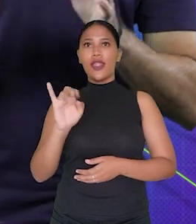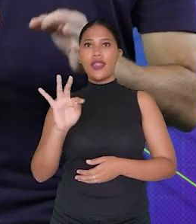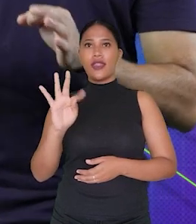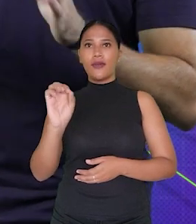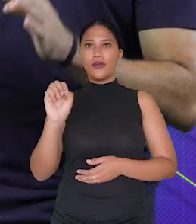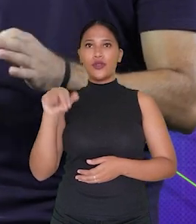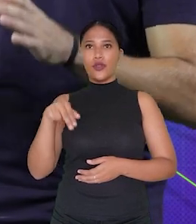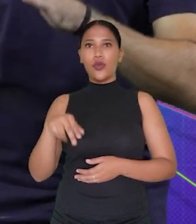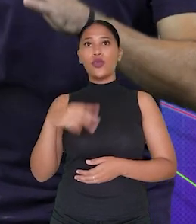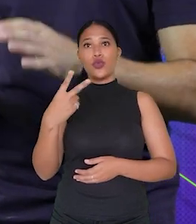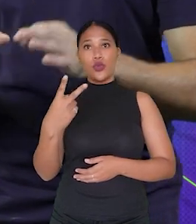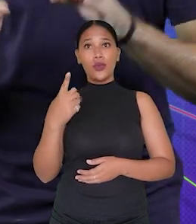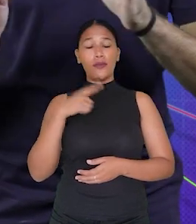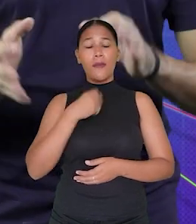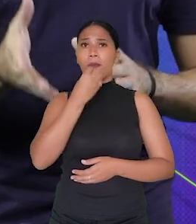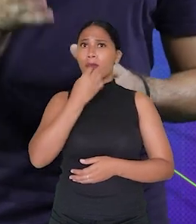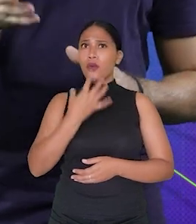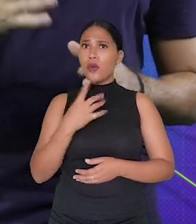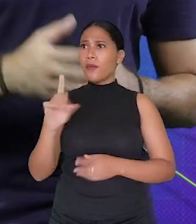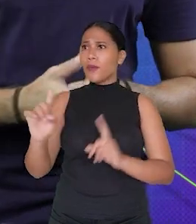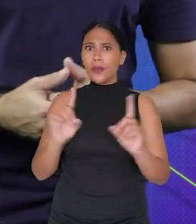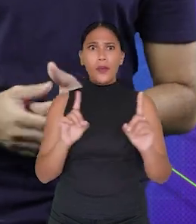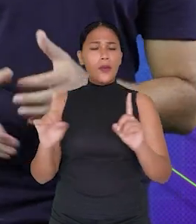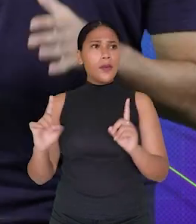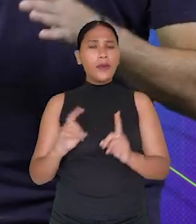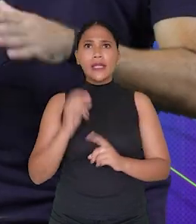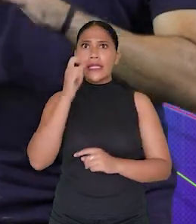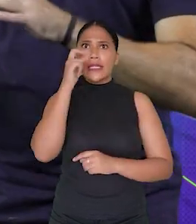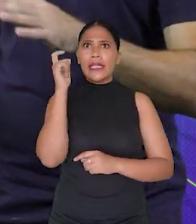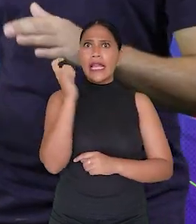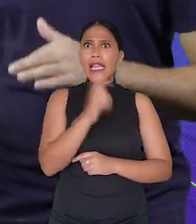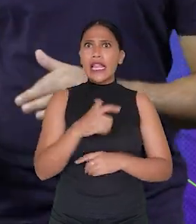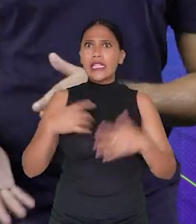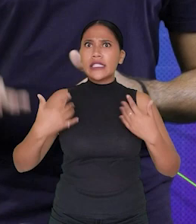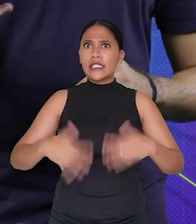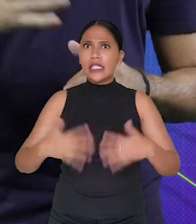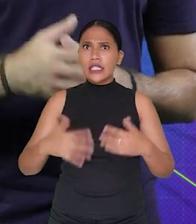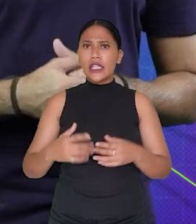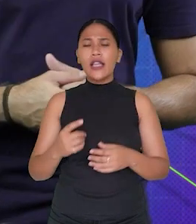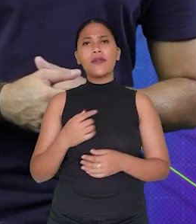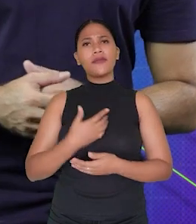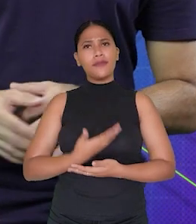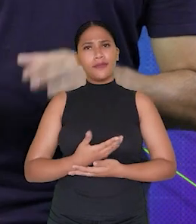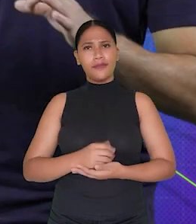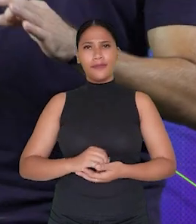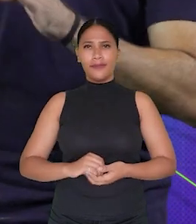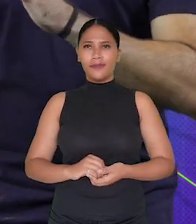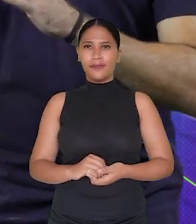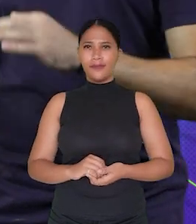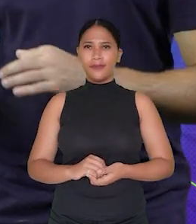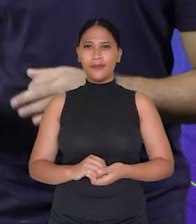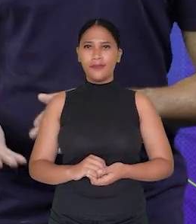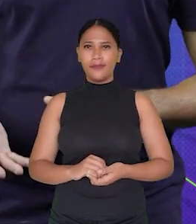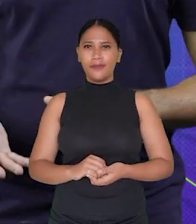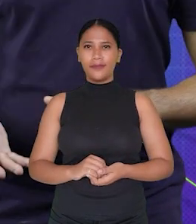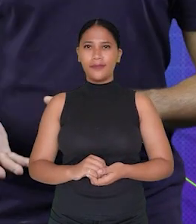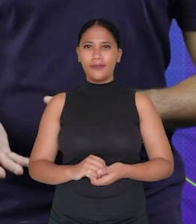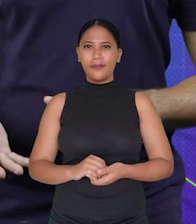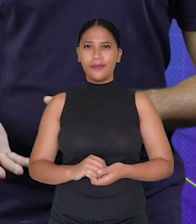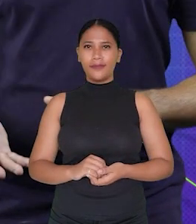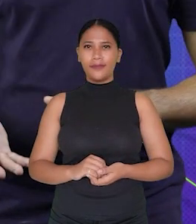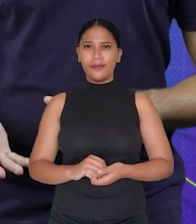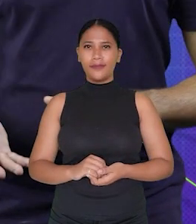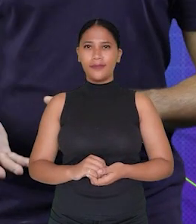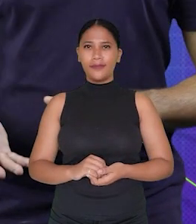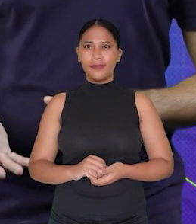apresenta uma grande quantidade de personagens secundários interessantes, como Sad Adler, Charles Smith e Dutch Van der Linde. Imagens dos